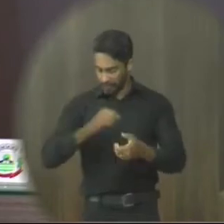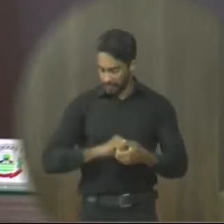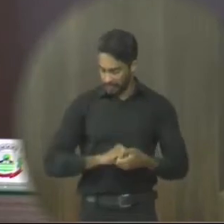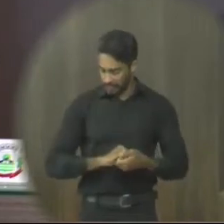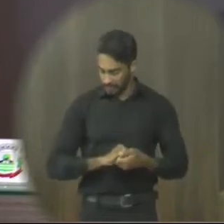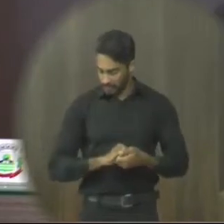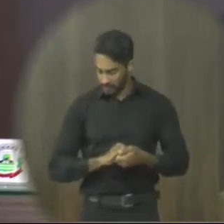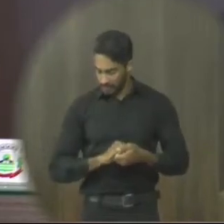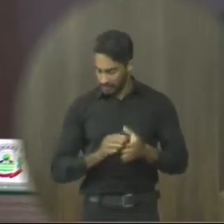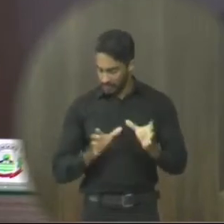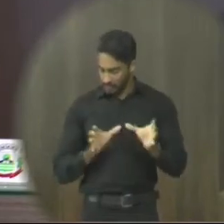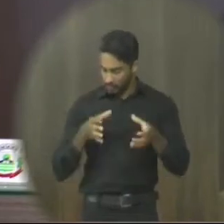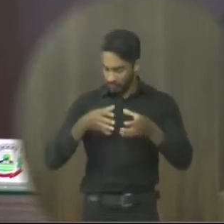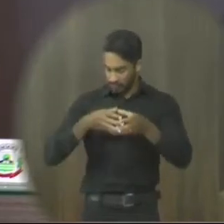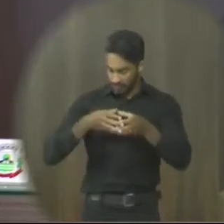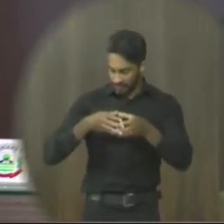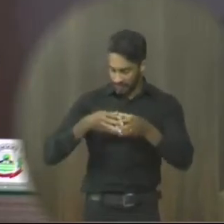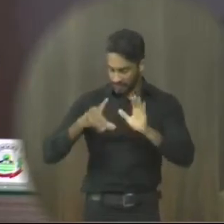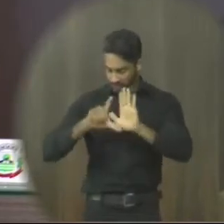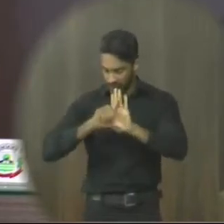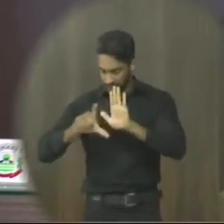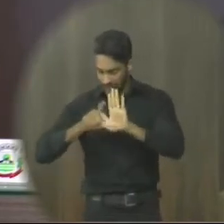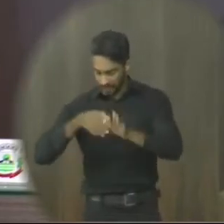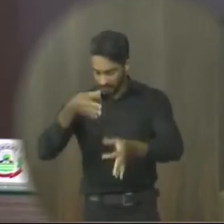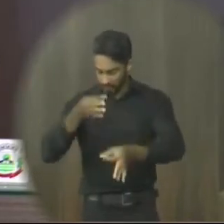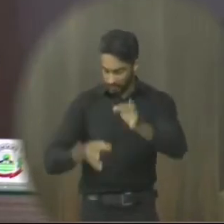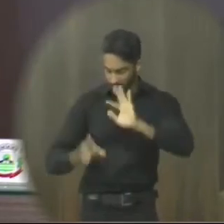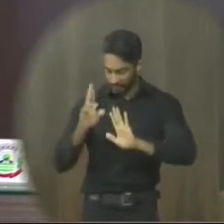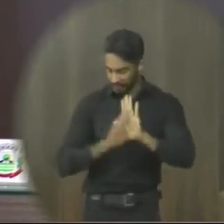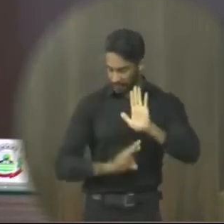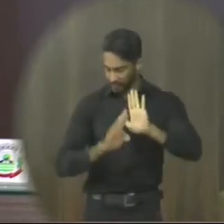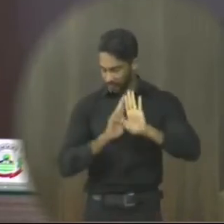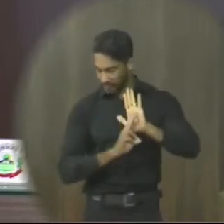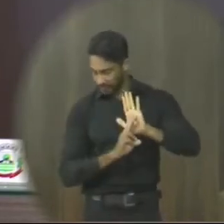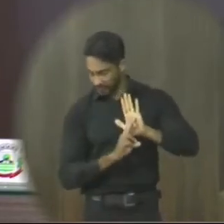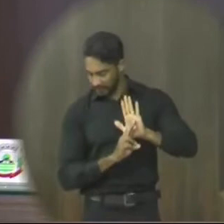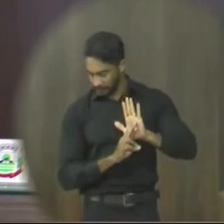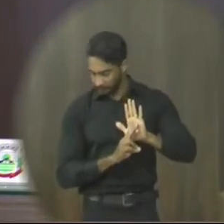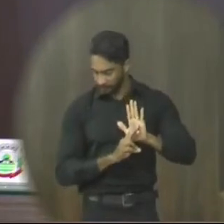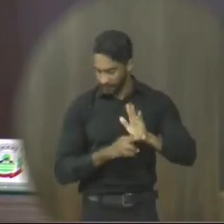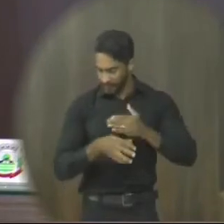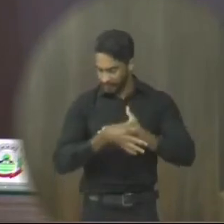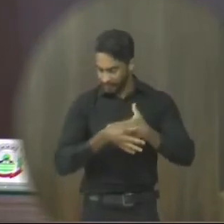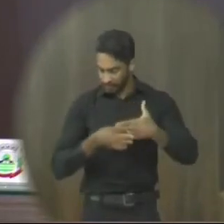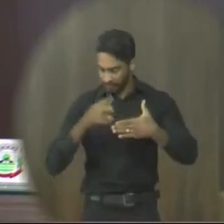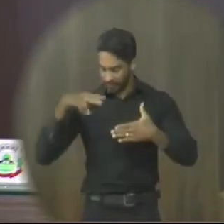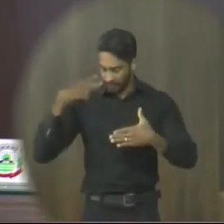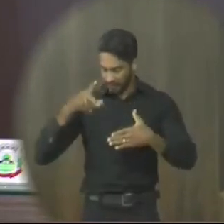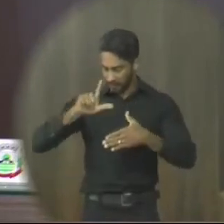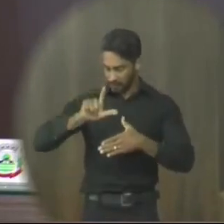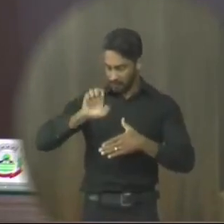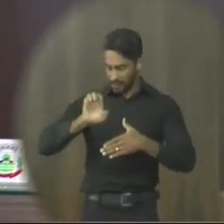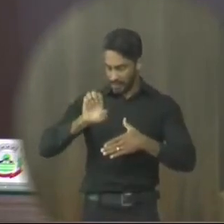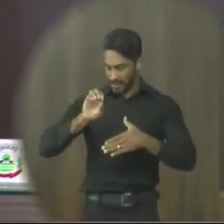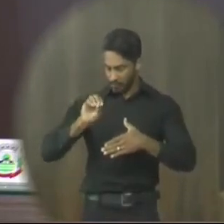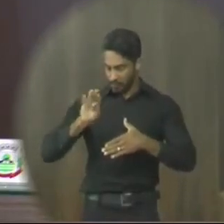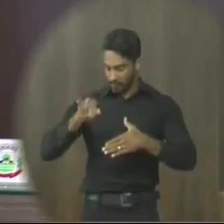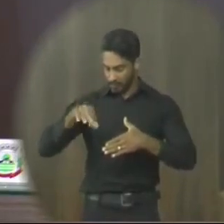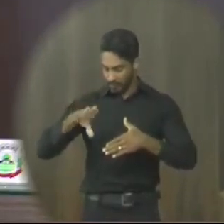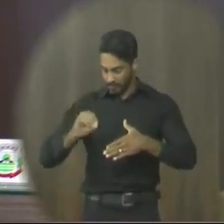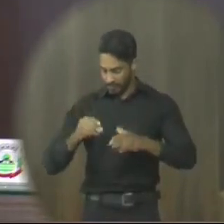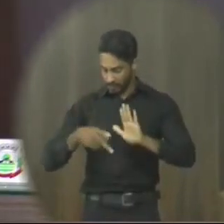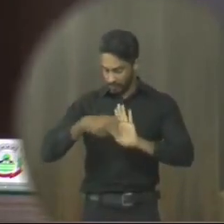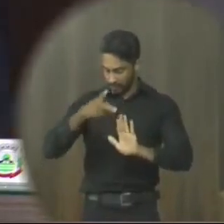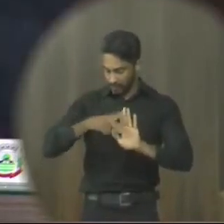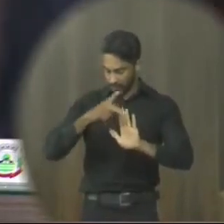027/2022. Comissão de Legislação, Justiça e Redação. De autoria do vereador Leovino Antônio de Bem, o